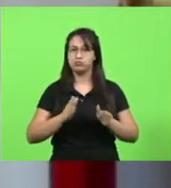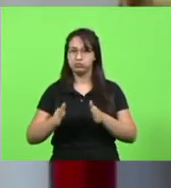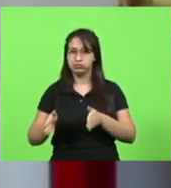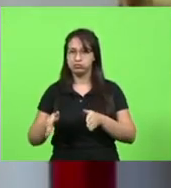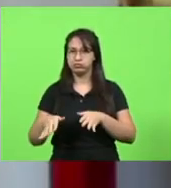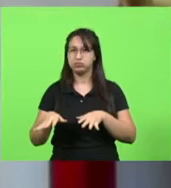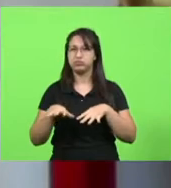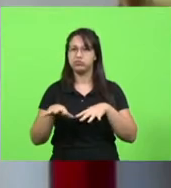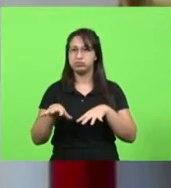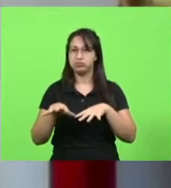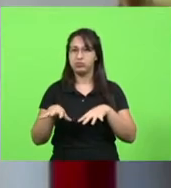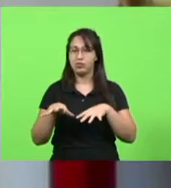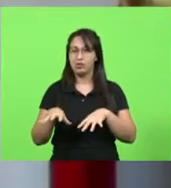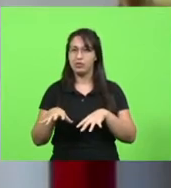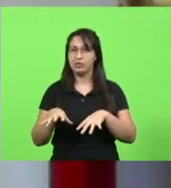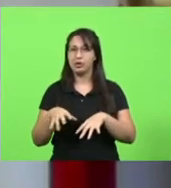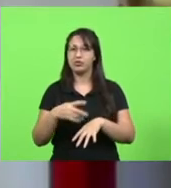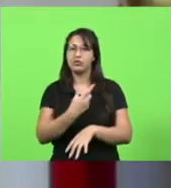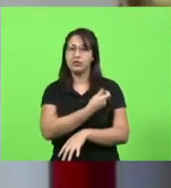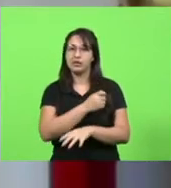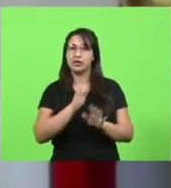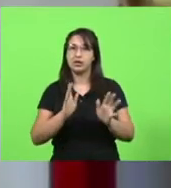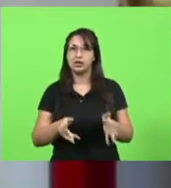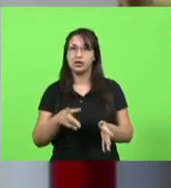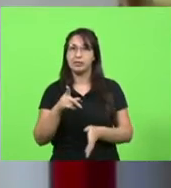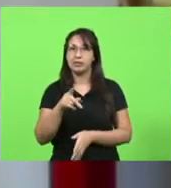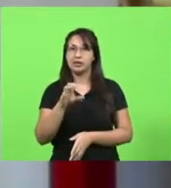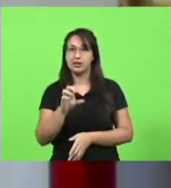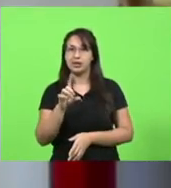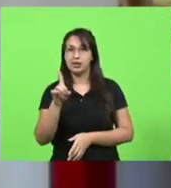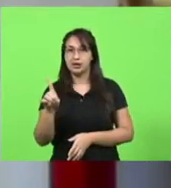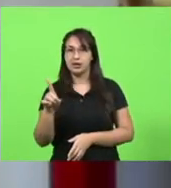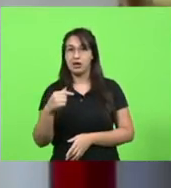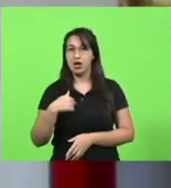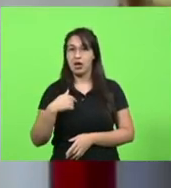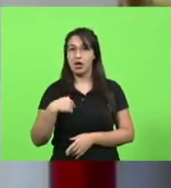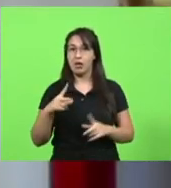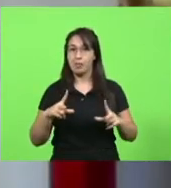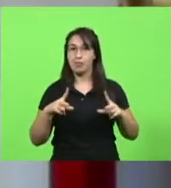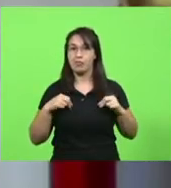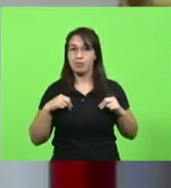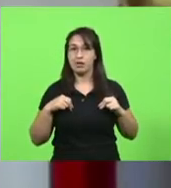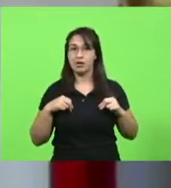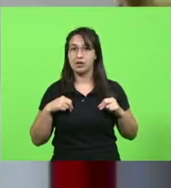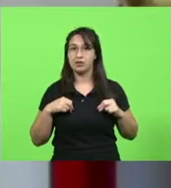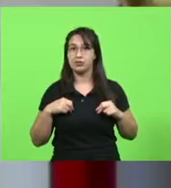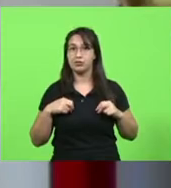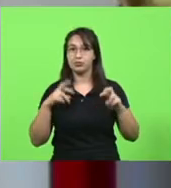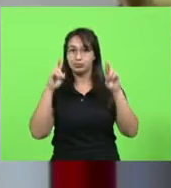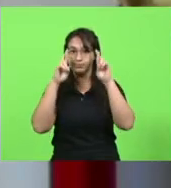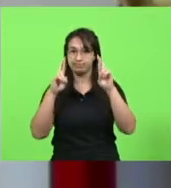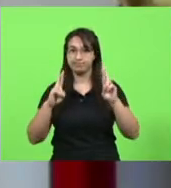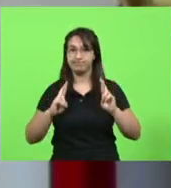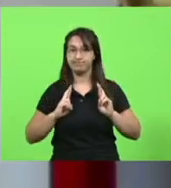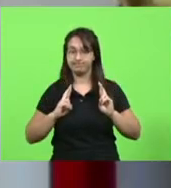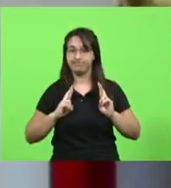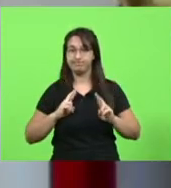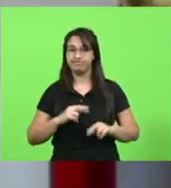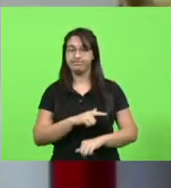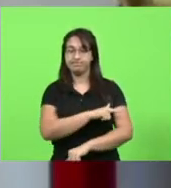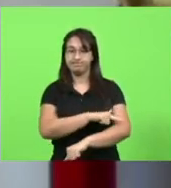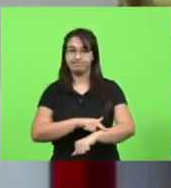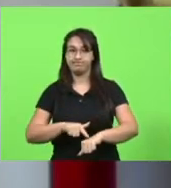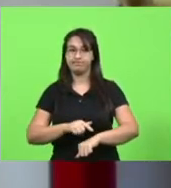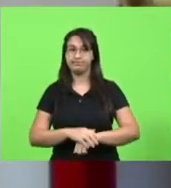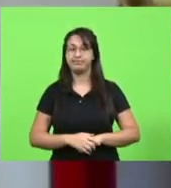Vacina Já PCD, Eu Mereço Uma Dose de Respeito. Eu vou falar especificamente do movimento e depois por que que a gente